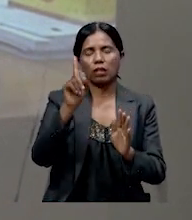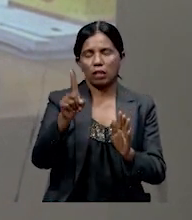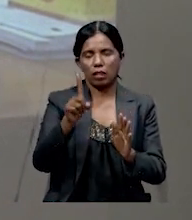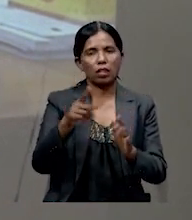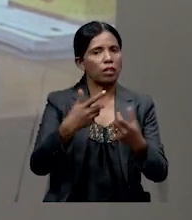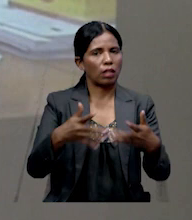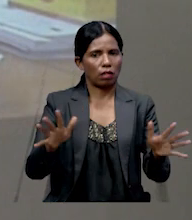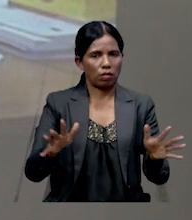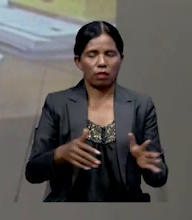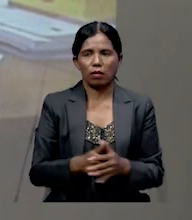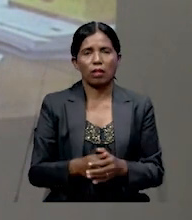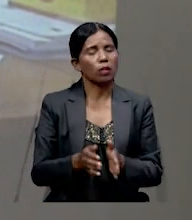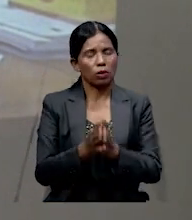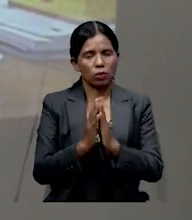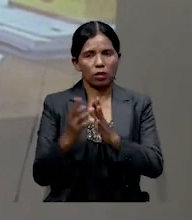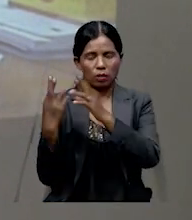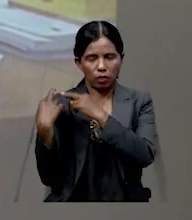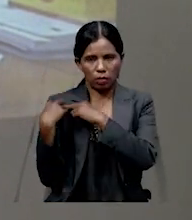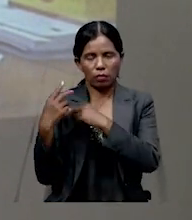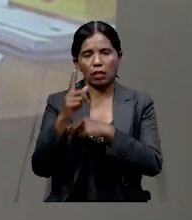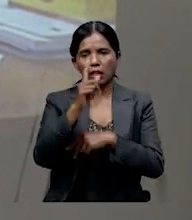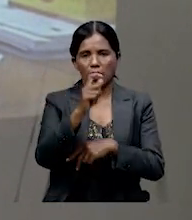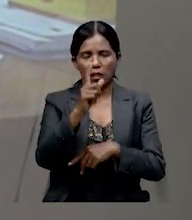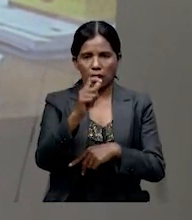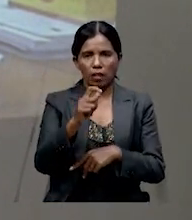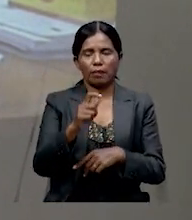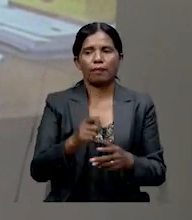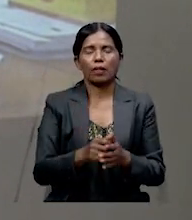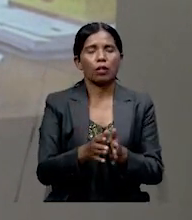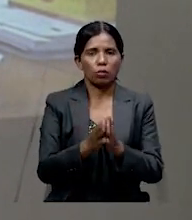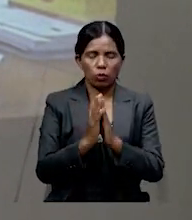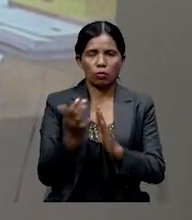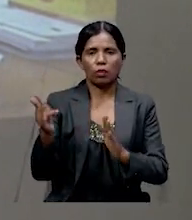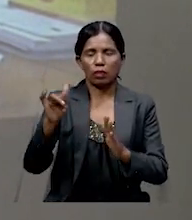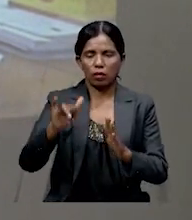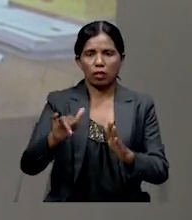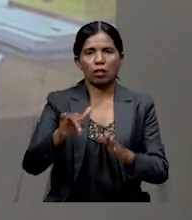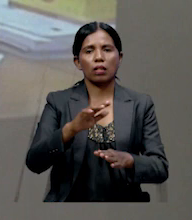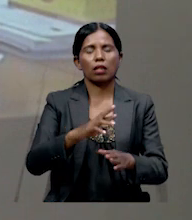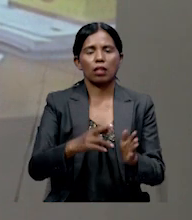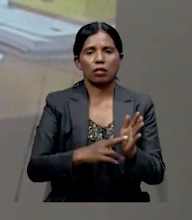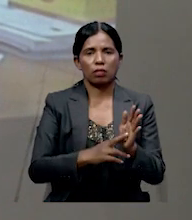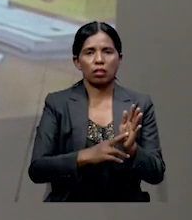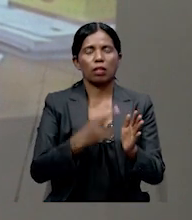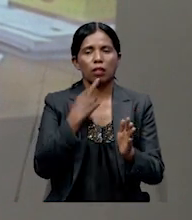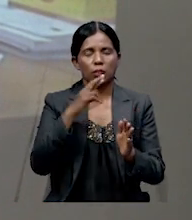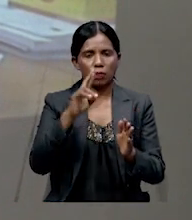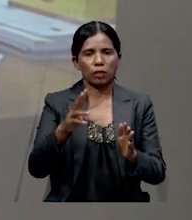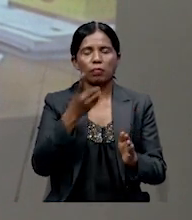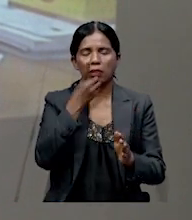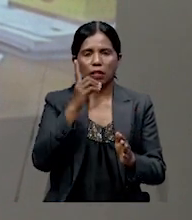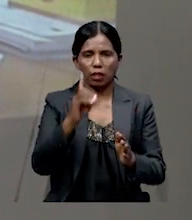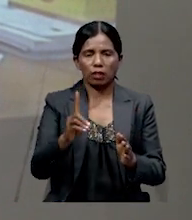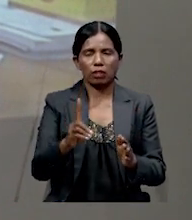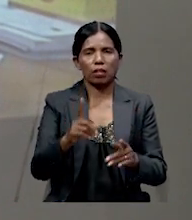tamane usu responsabilidade Timor Telecom ni usu mo sernia resposta ba deklarasaun ida ne tamba sa